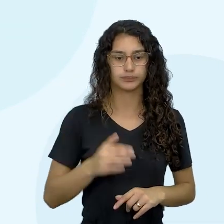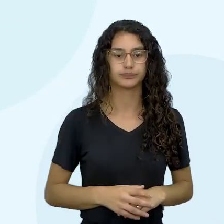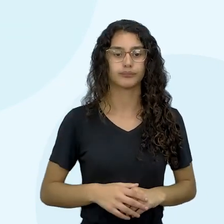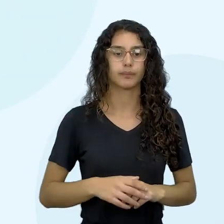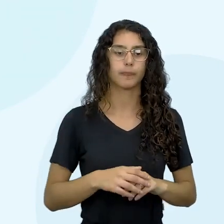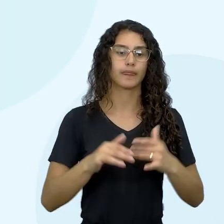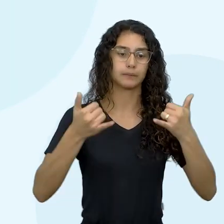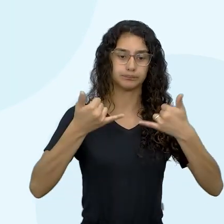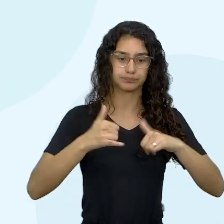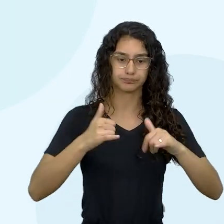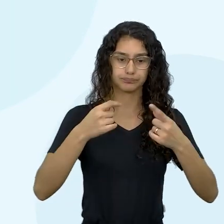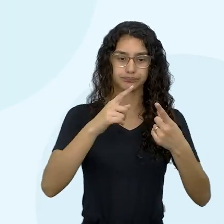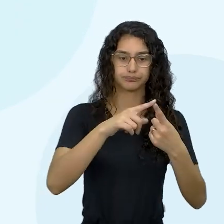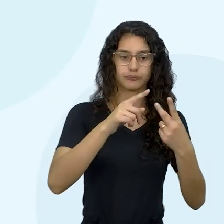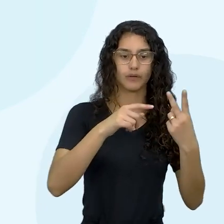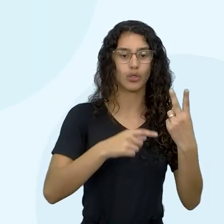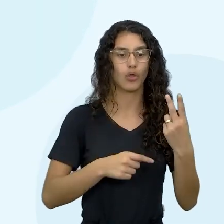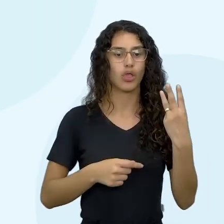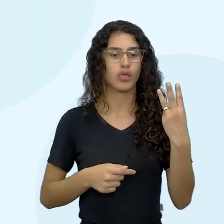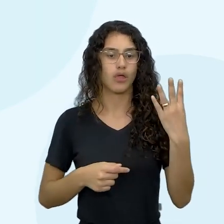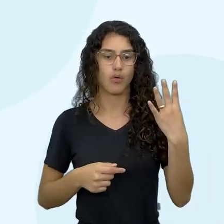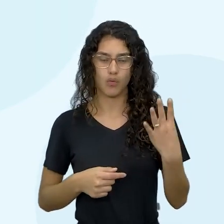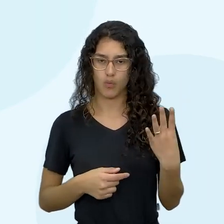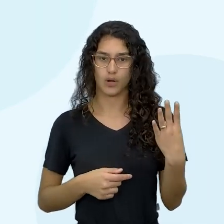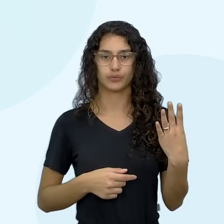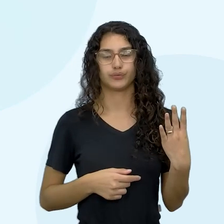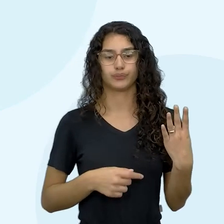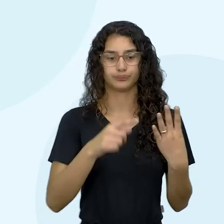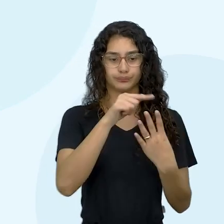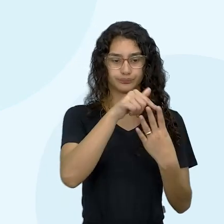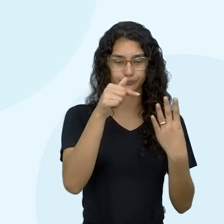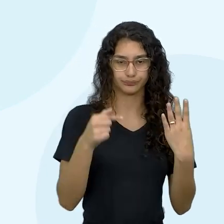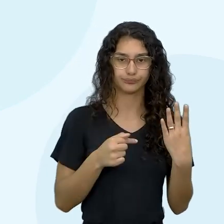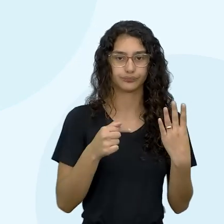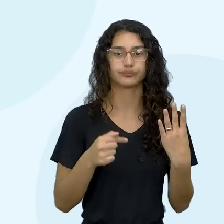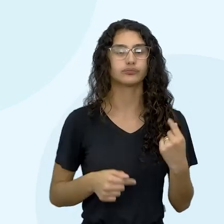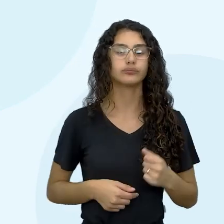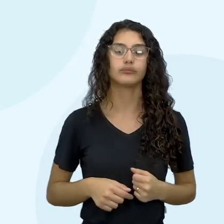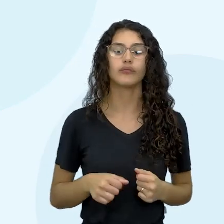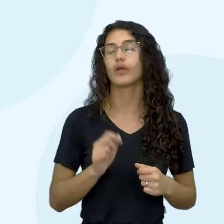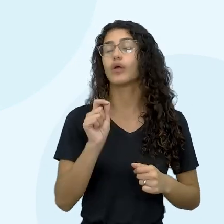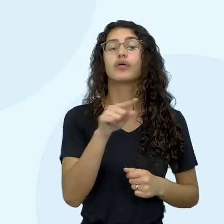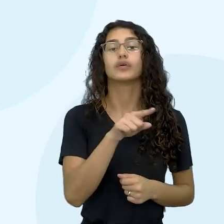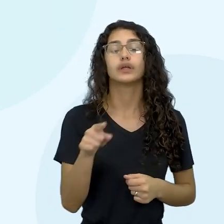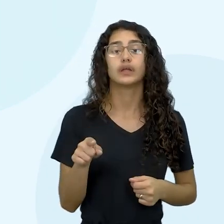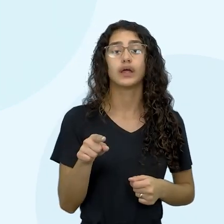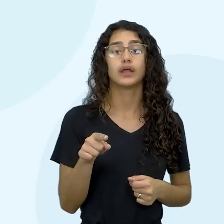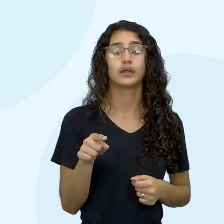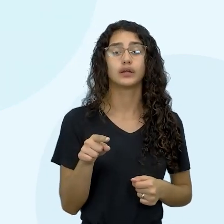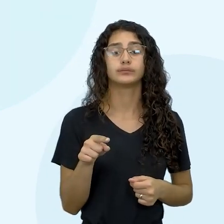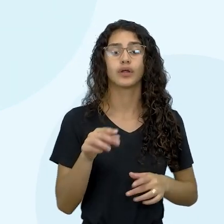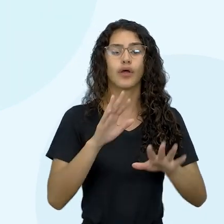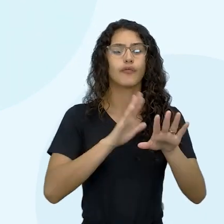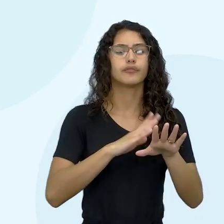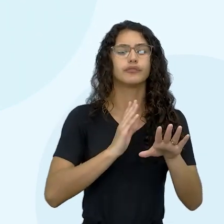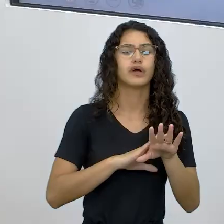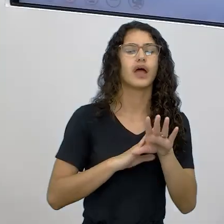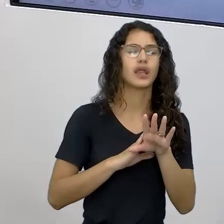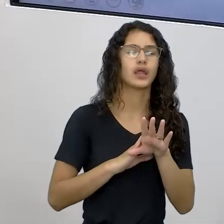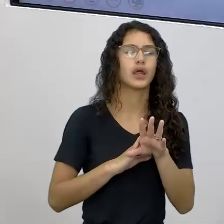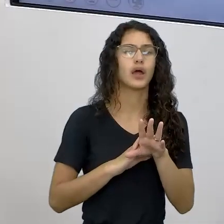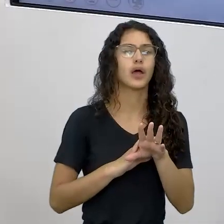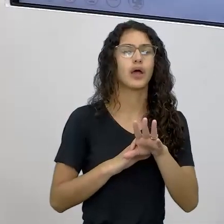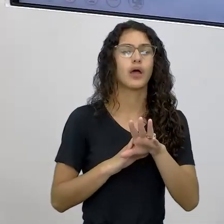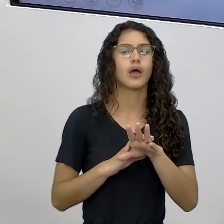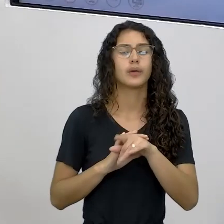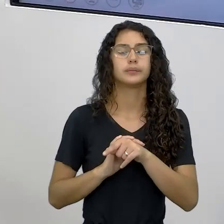Energia elétrica, combustível, alimento, frutas e verduras. Tá aí, o que vocês fariam aí para